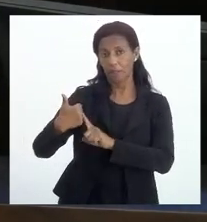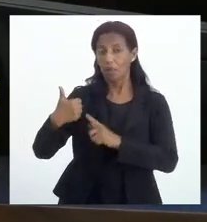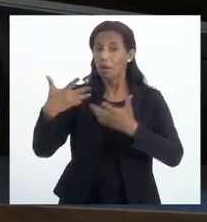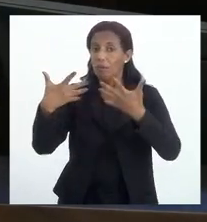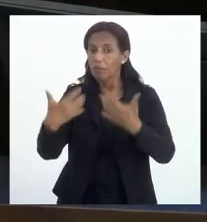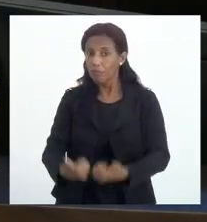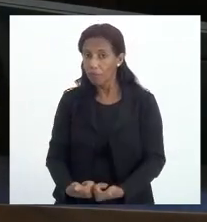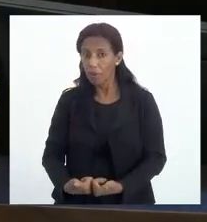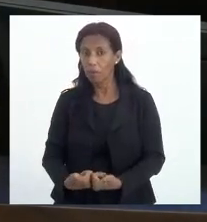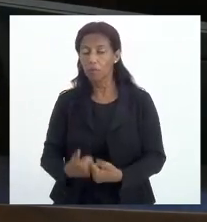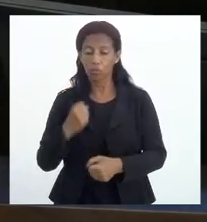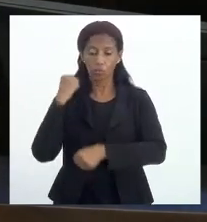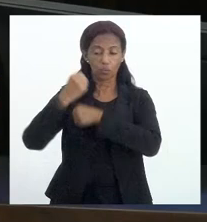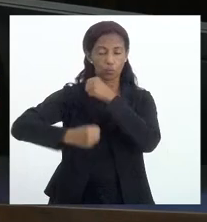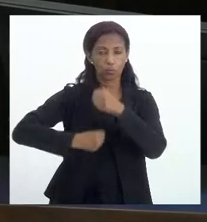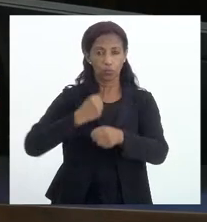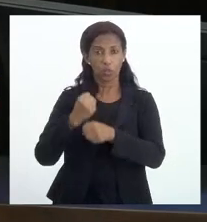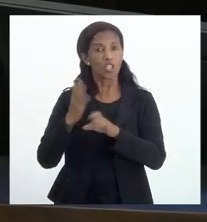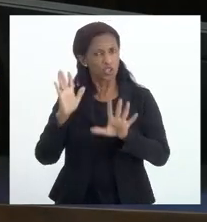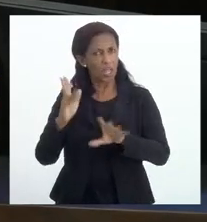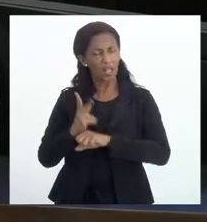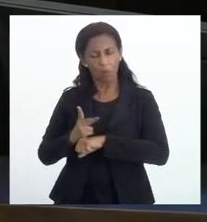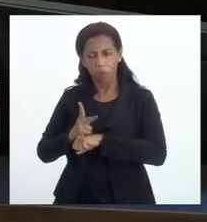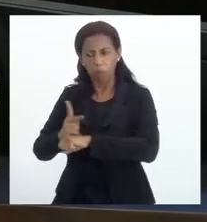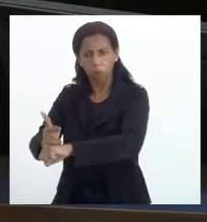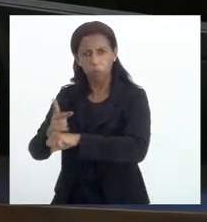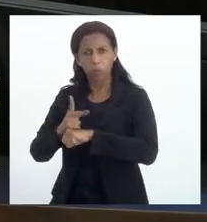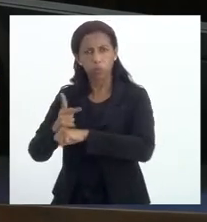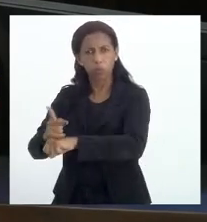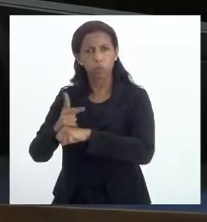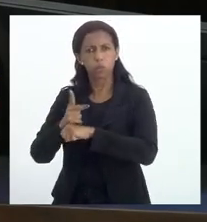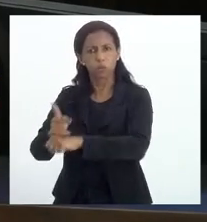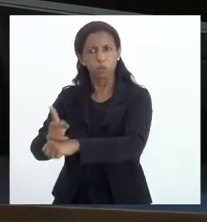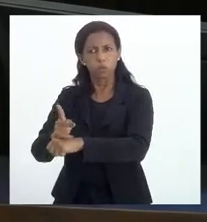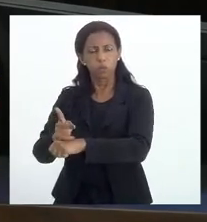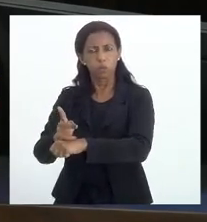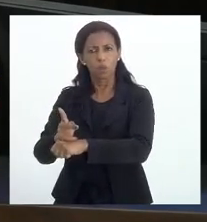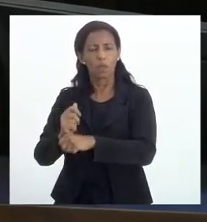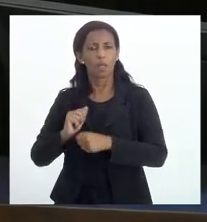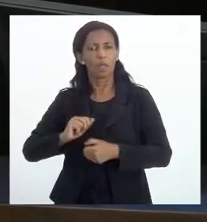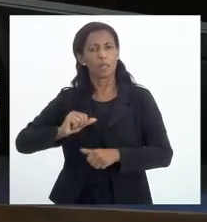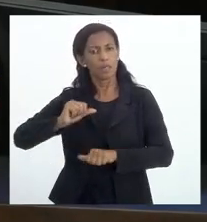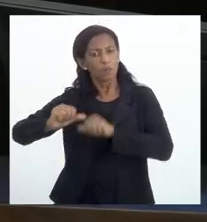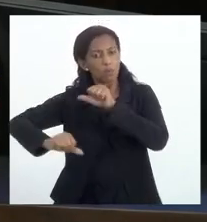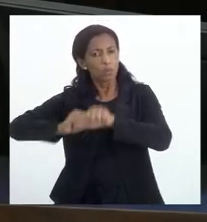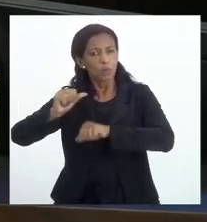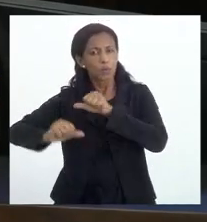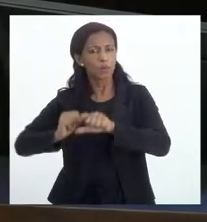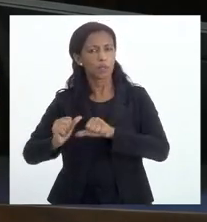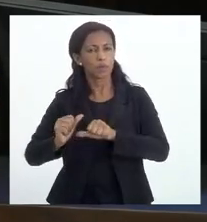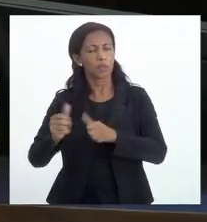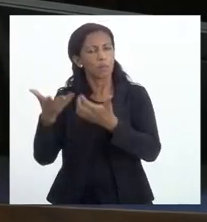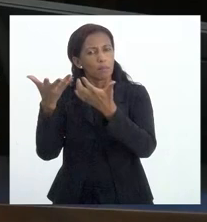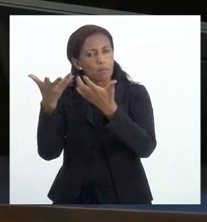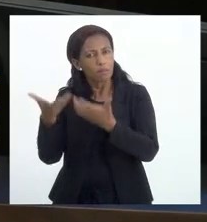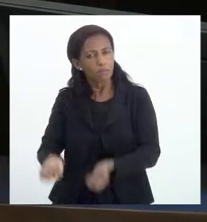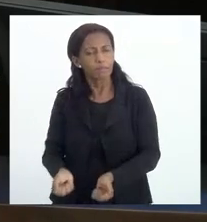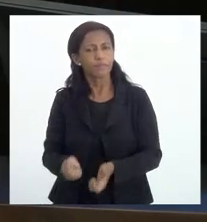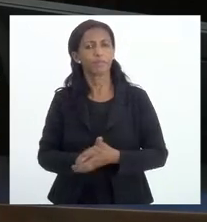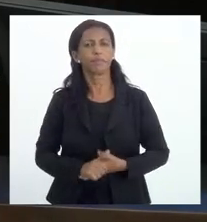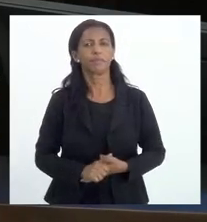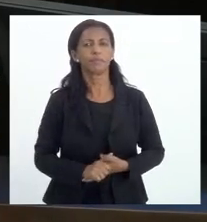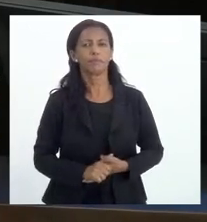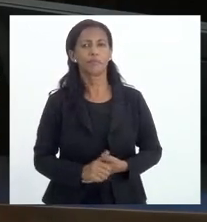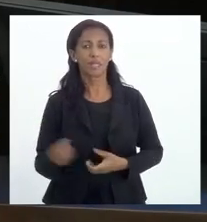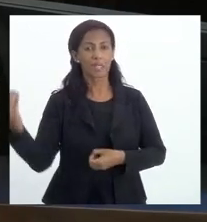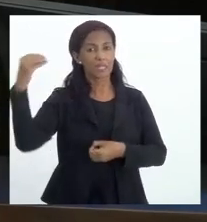vamos buscar no ano que vem, aliás, já estamos buscando, alteração exatamente para permitir